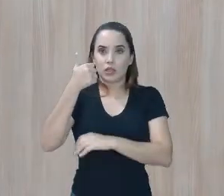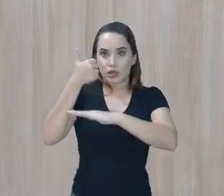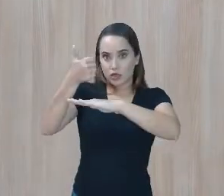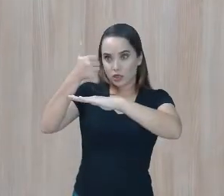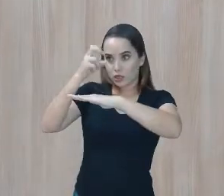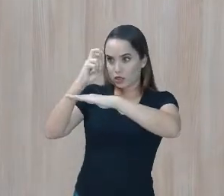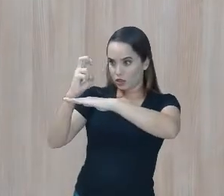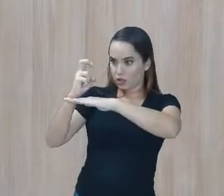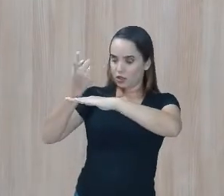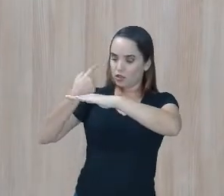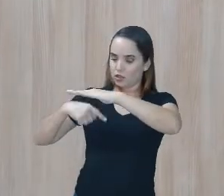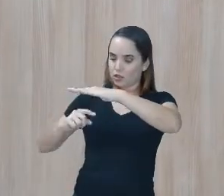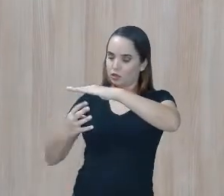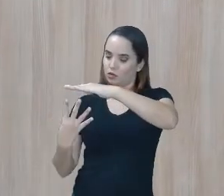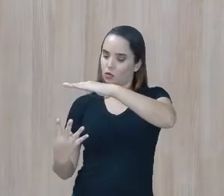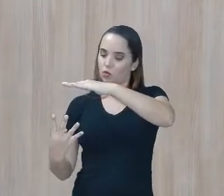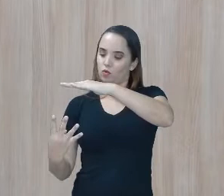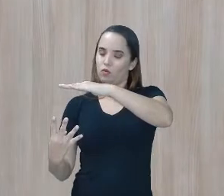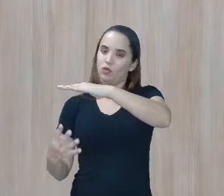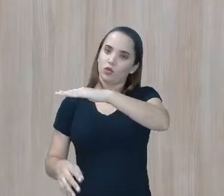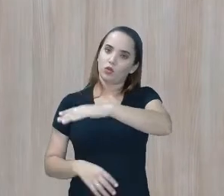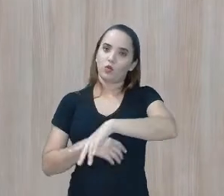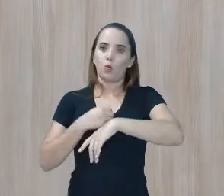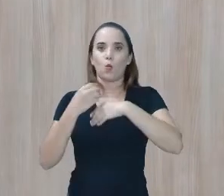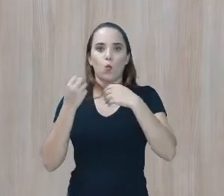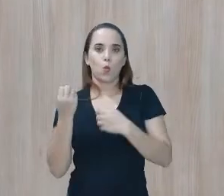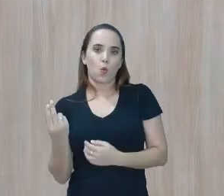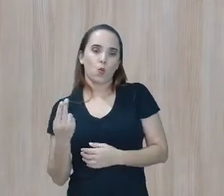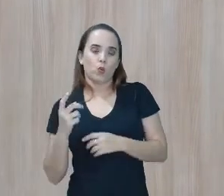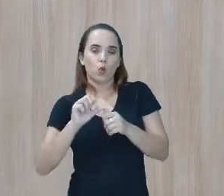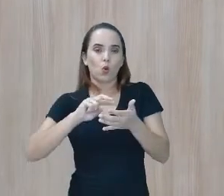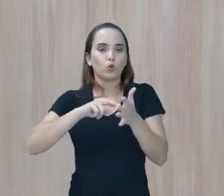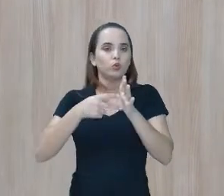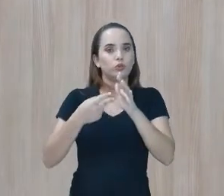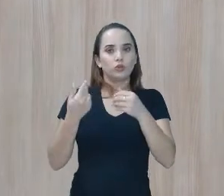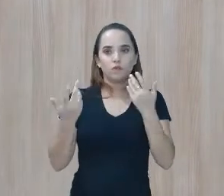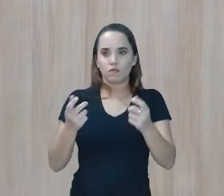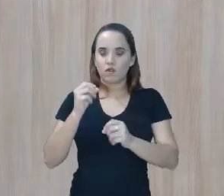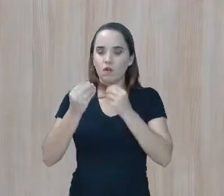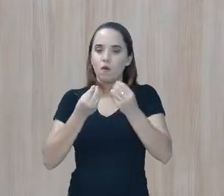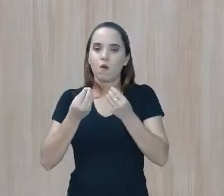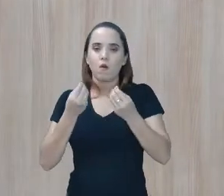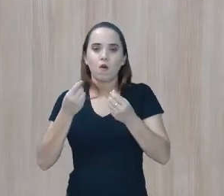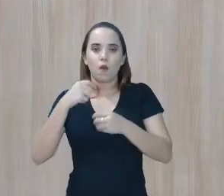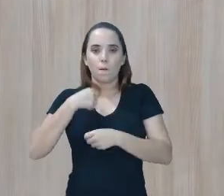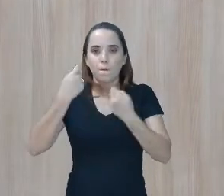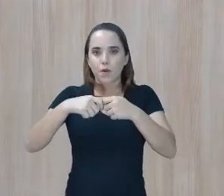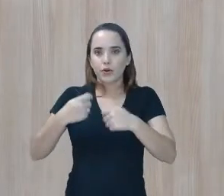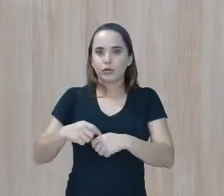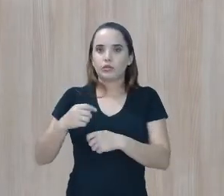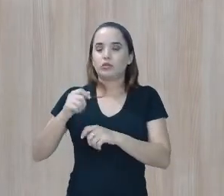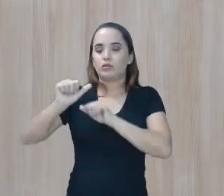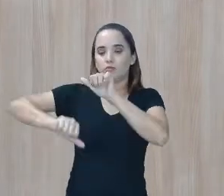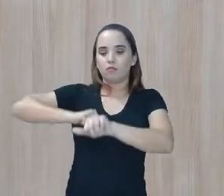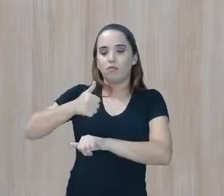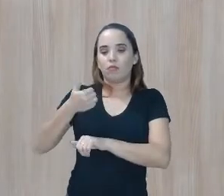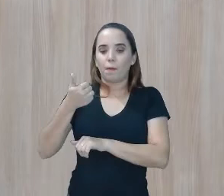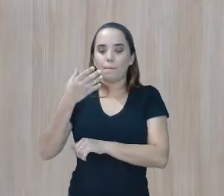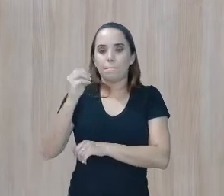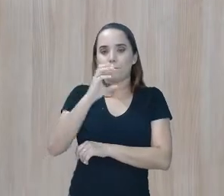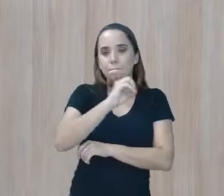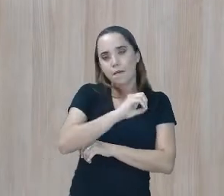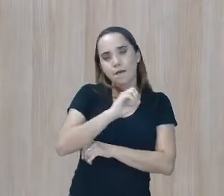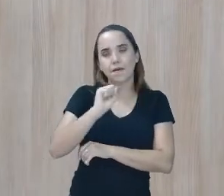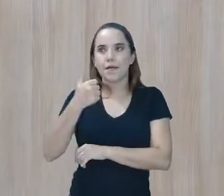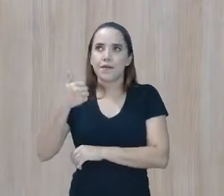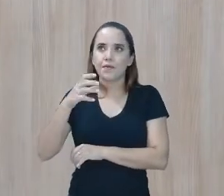fração em que o número de baixo seja 10, ou seja 100, ou seja 1000. Vamos tentar primeiro pensar